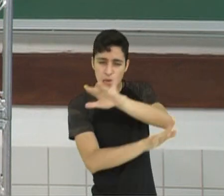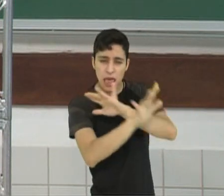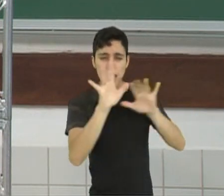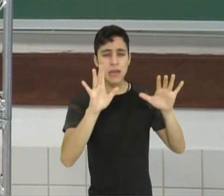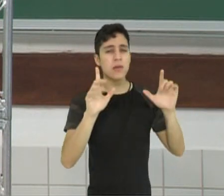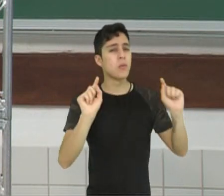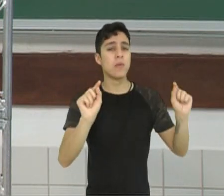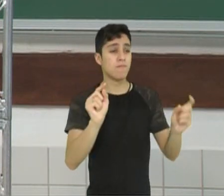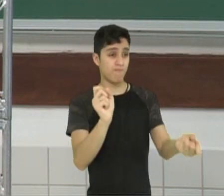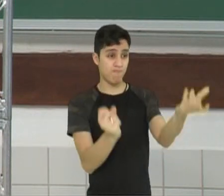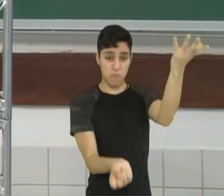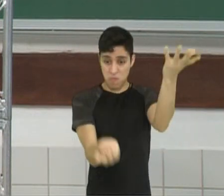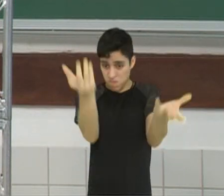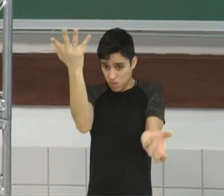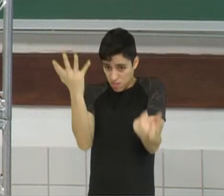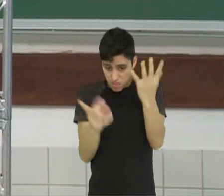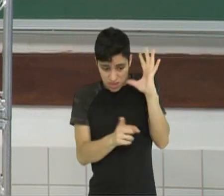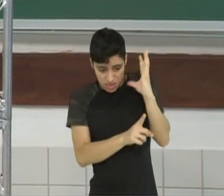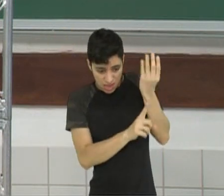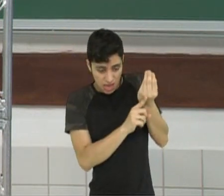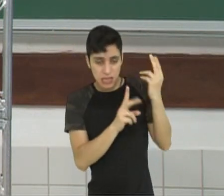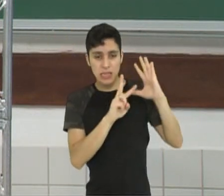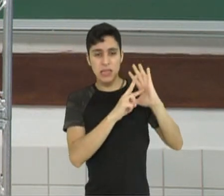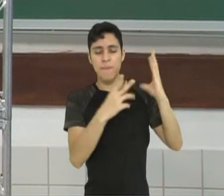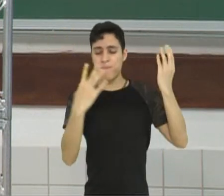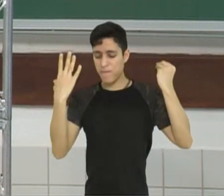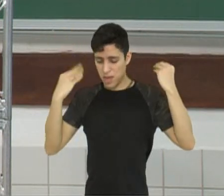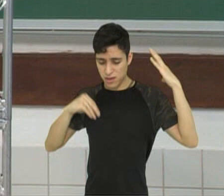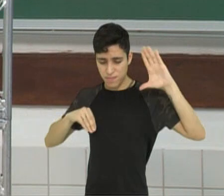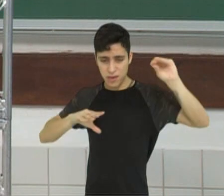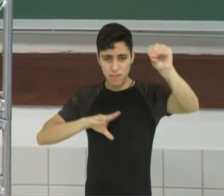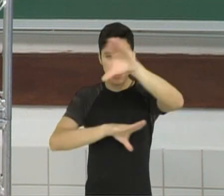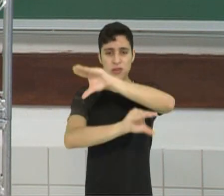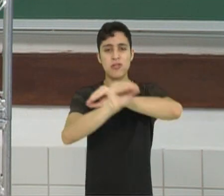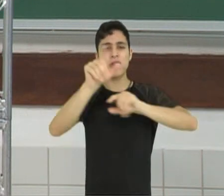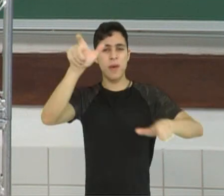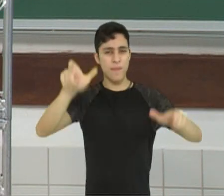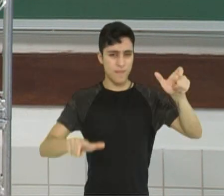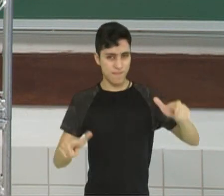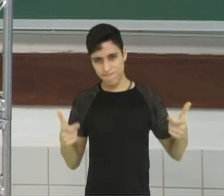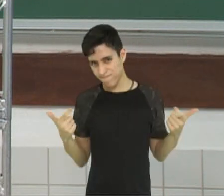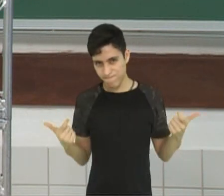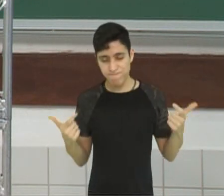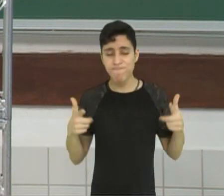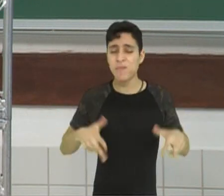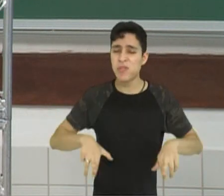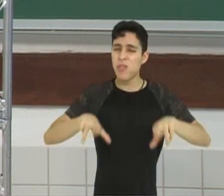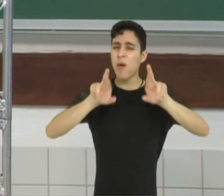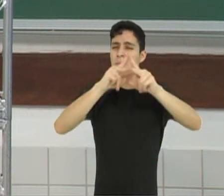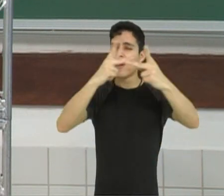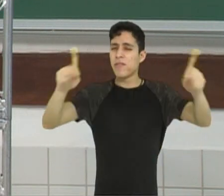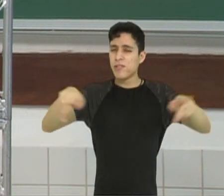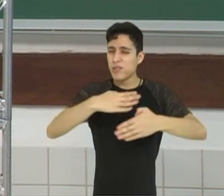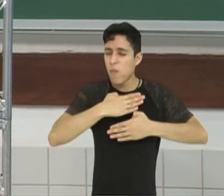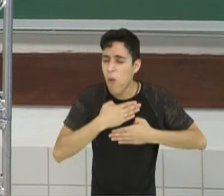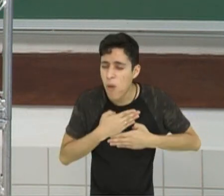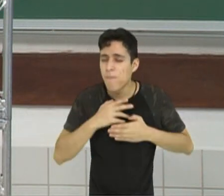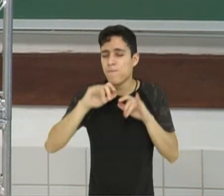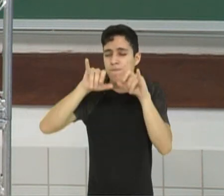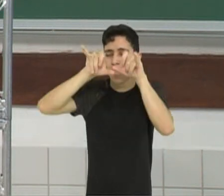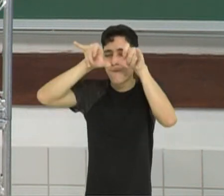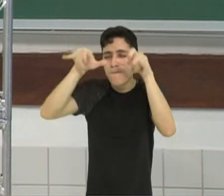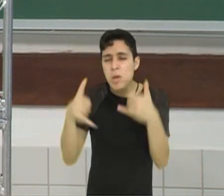intervenções, né, vão interferir, mexer com o cotidiano das pessoas. Espero que vocês tenham aproveitado,